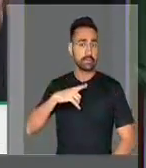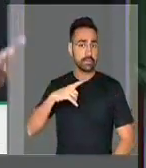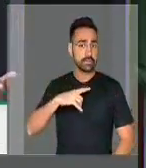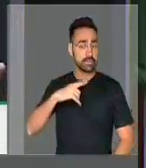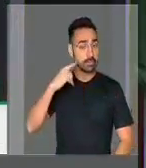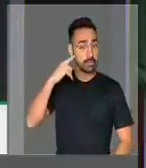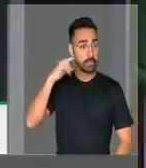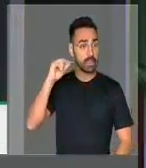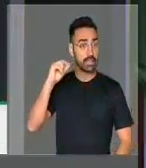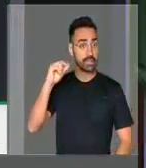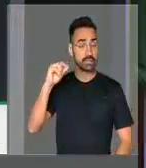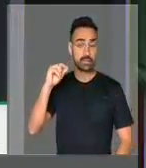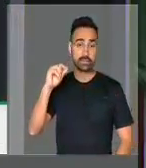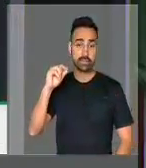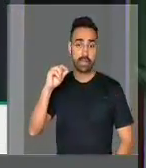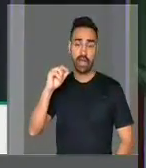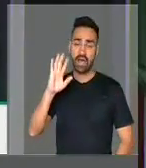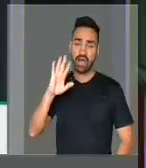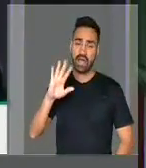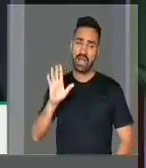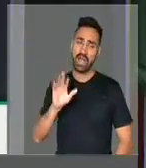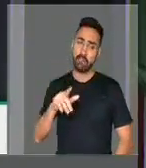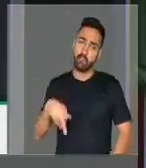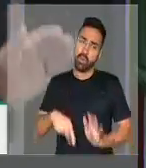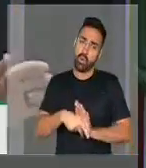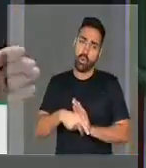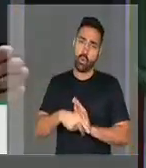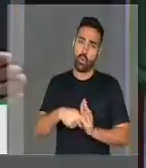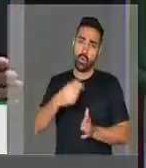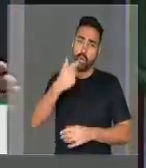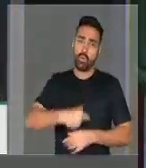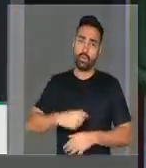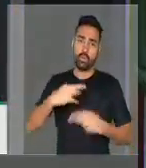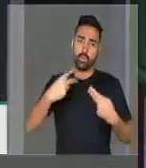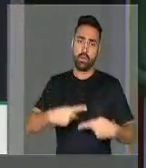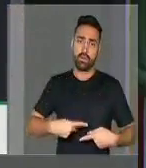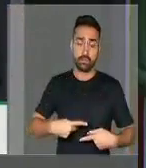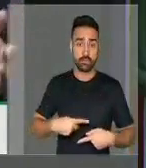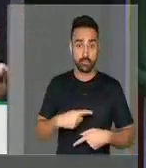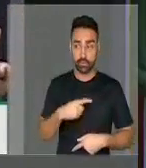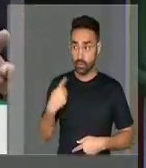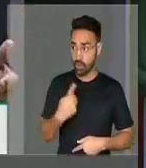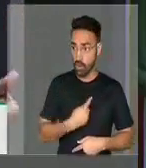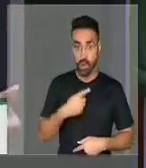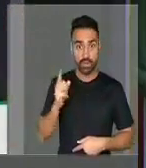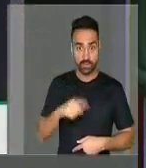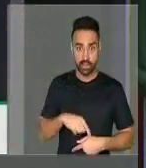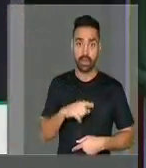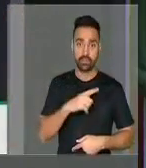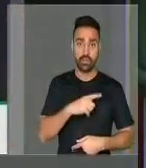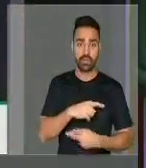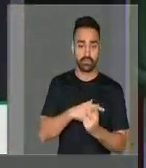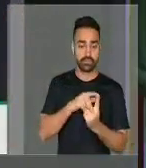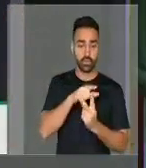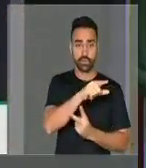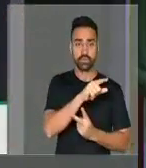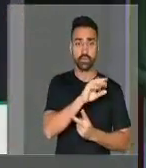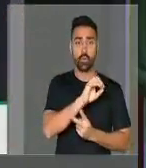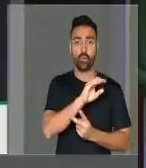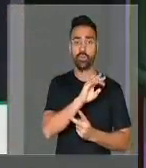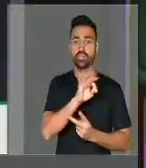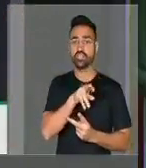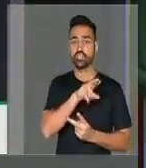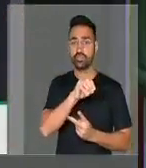da subjetividade humana, e nós somos irremediavelmente seres objetivos e